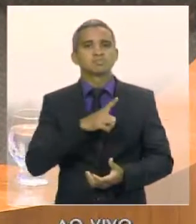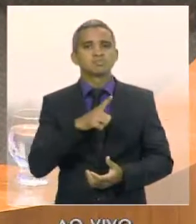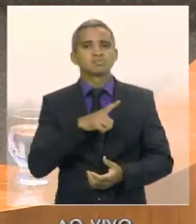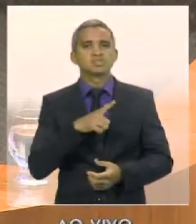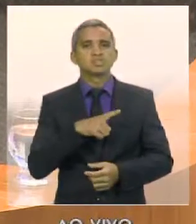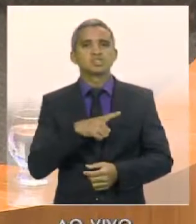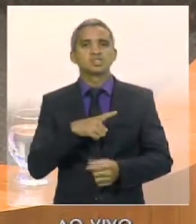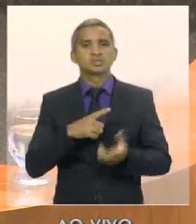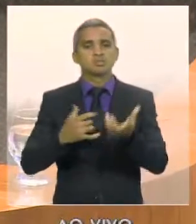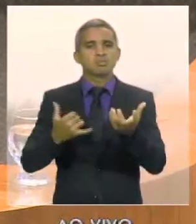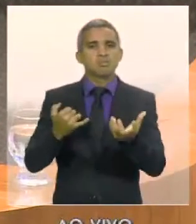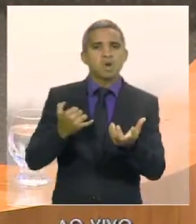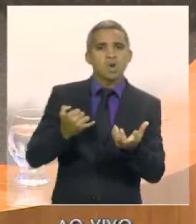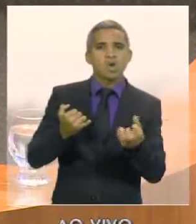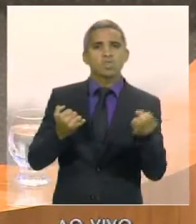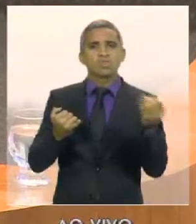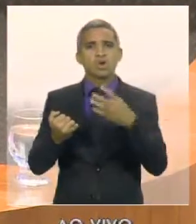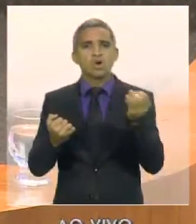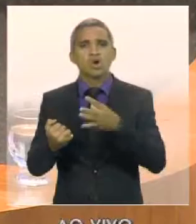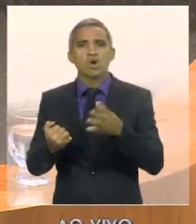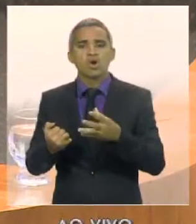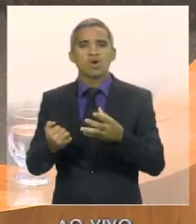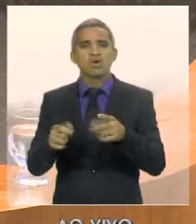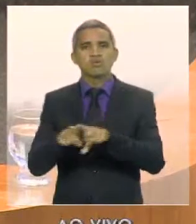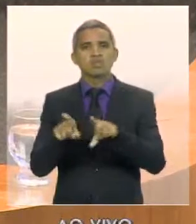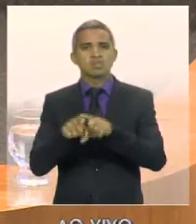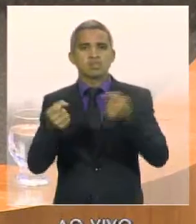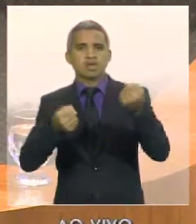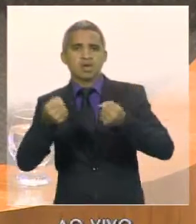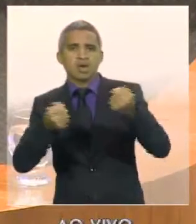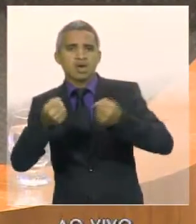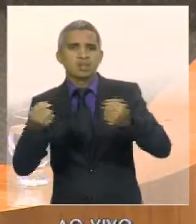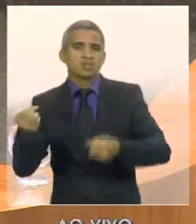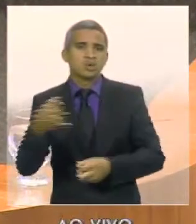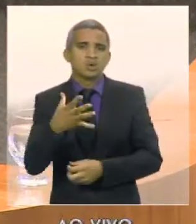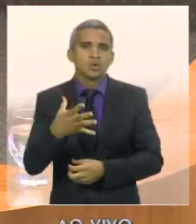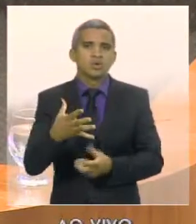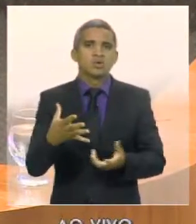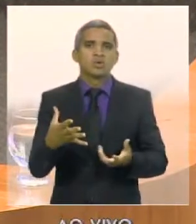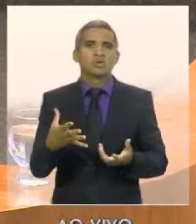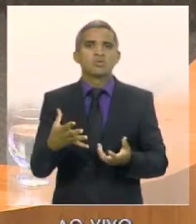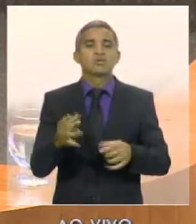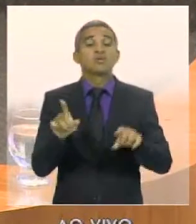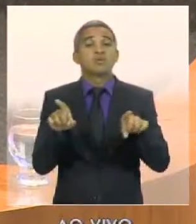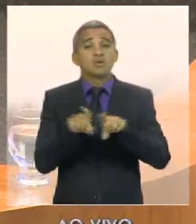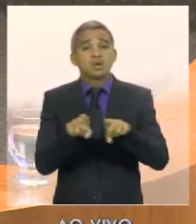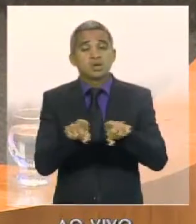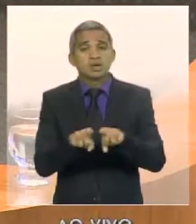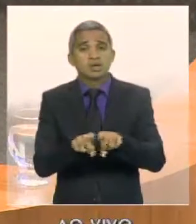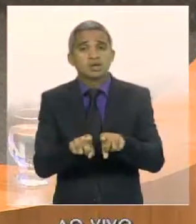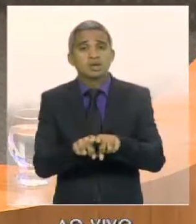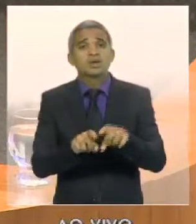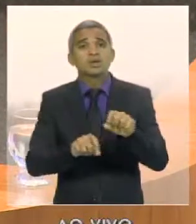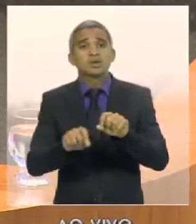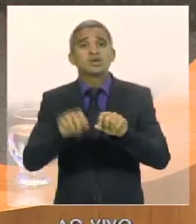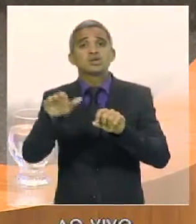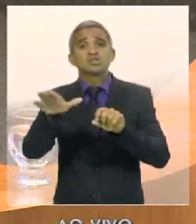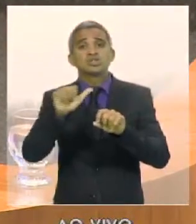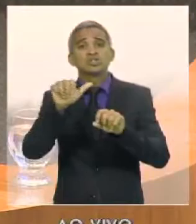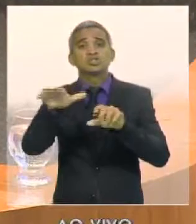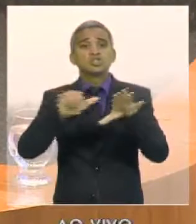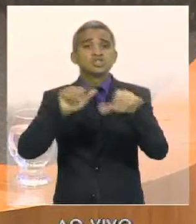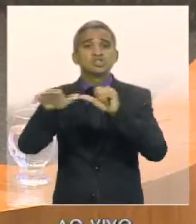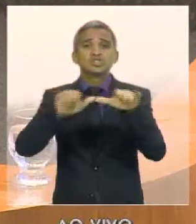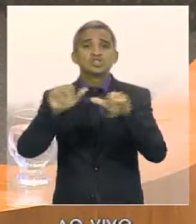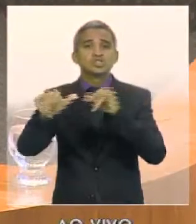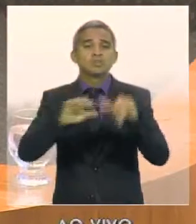de armamentos, de viaturas, de estrutura necessária para o combate ao crime, como também na convocação dos